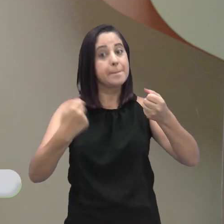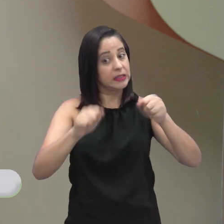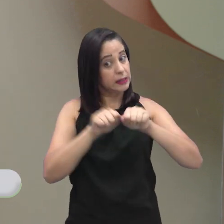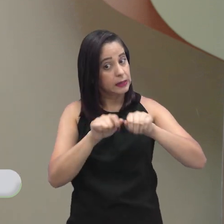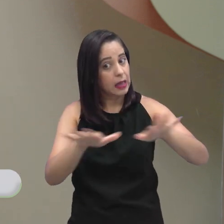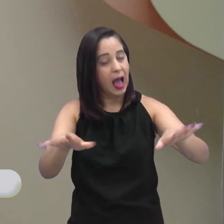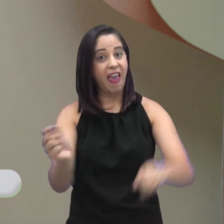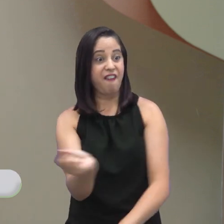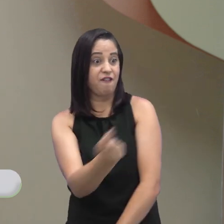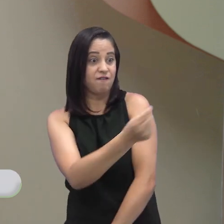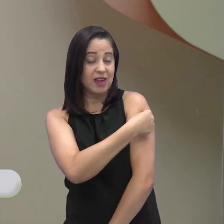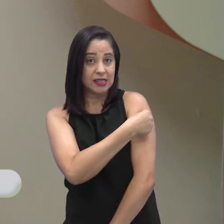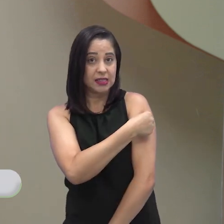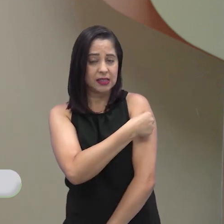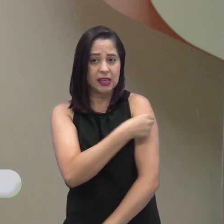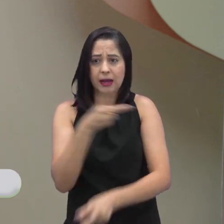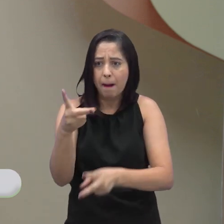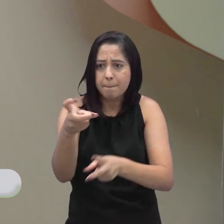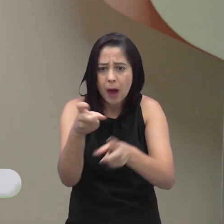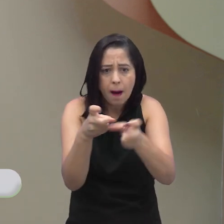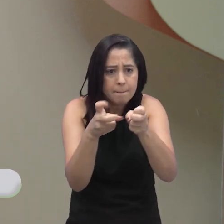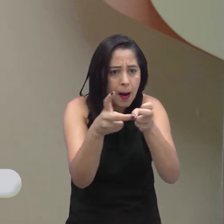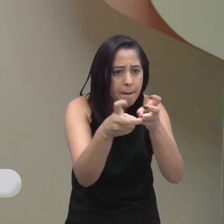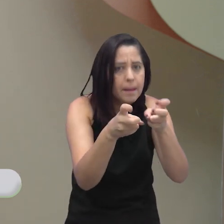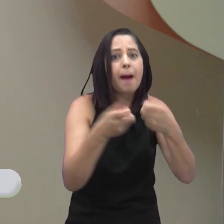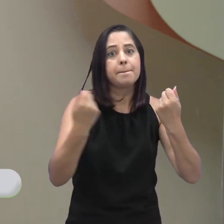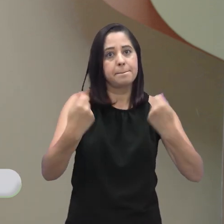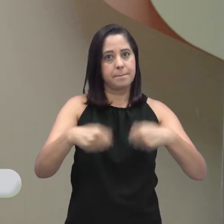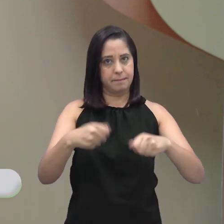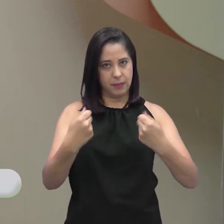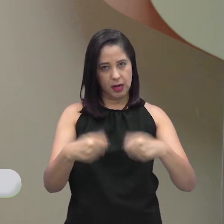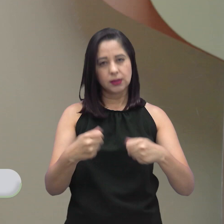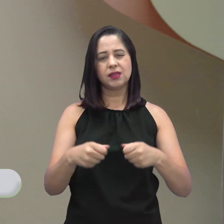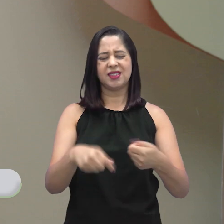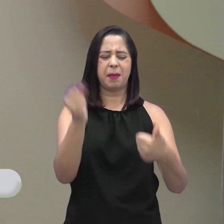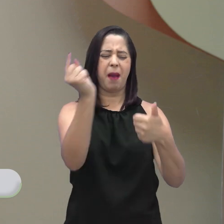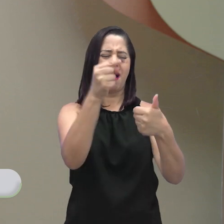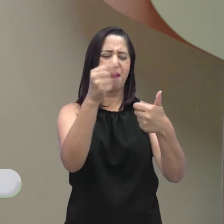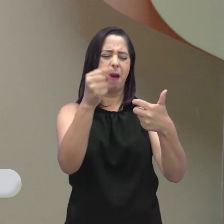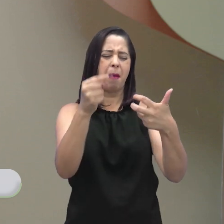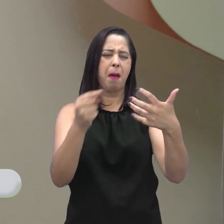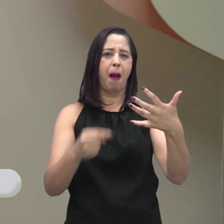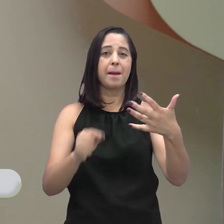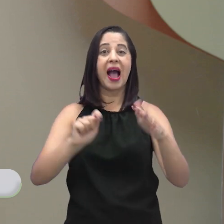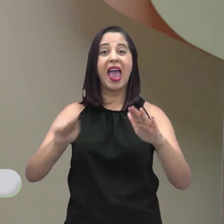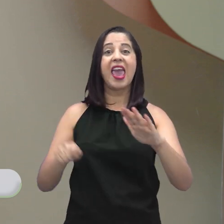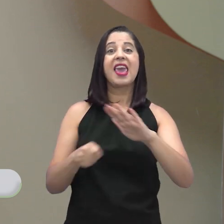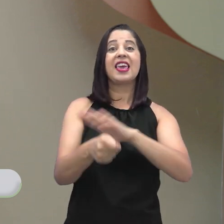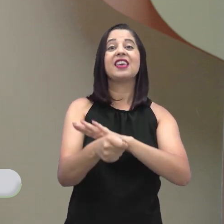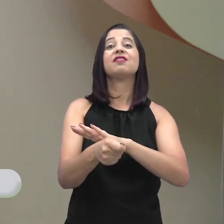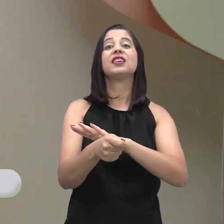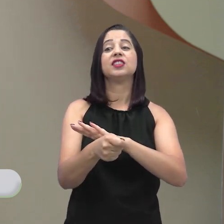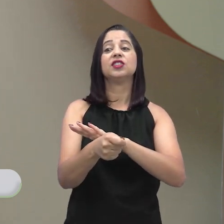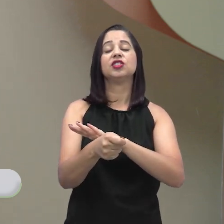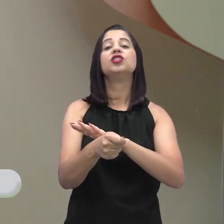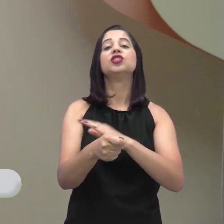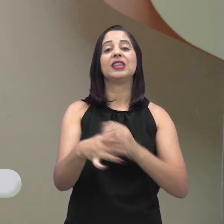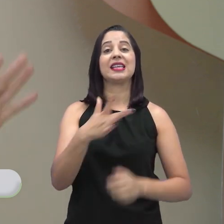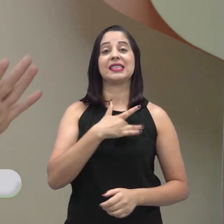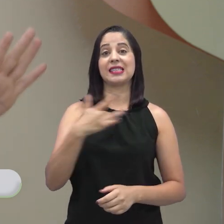vacinas e, entre outras coisas, porque tem muitas ainda, né, gente, é investir num sistema básico de